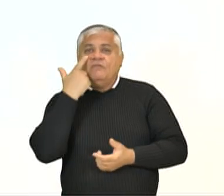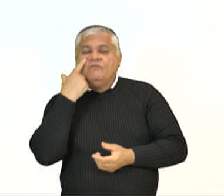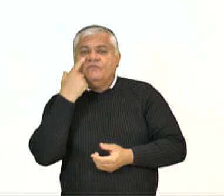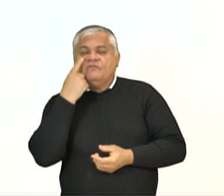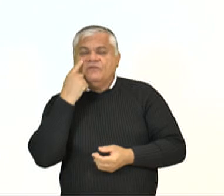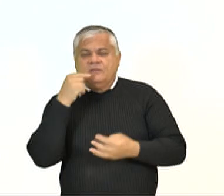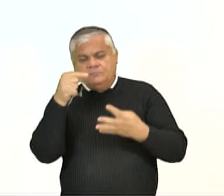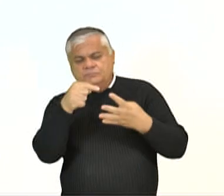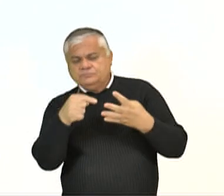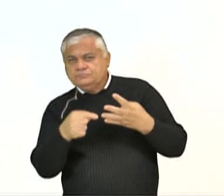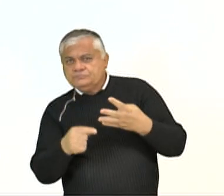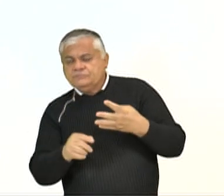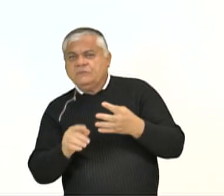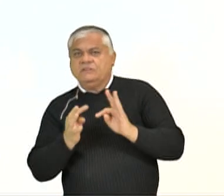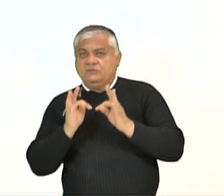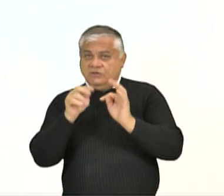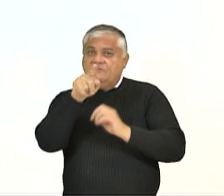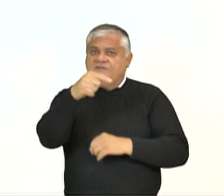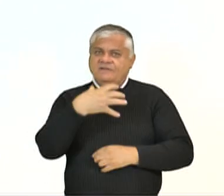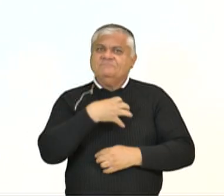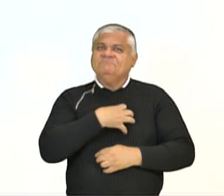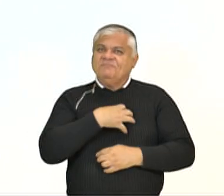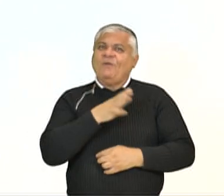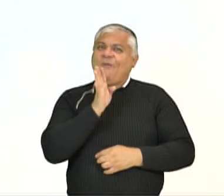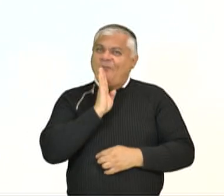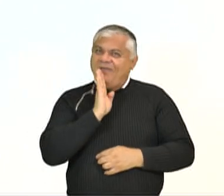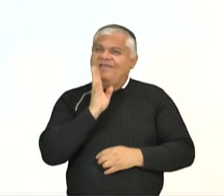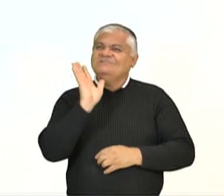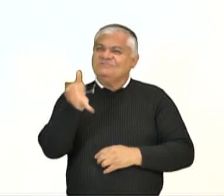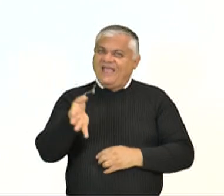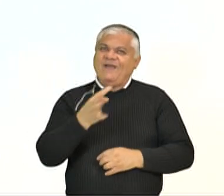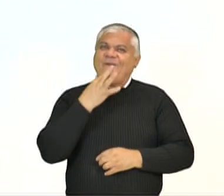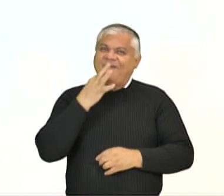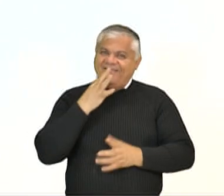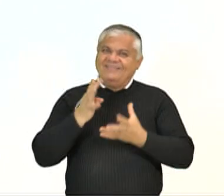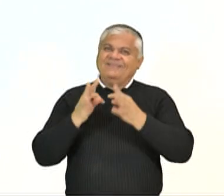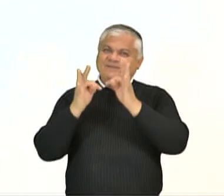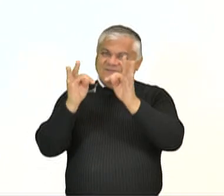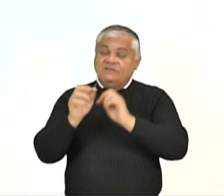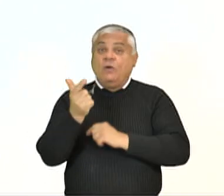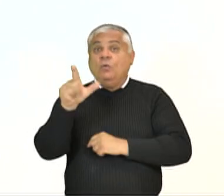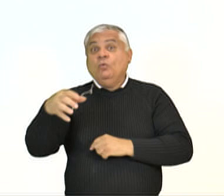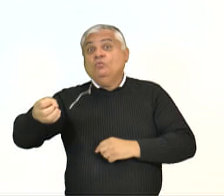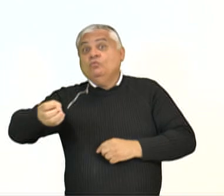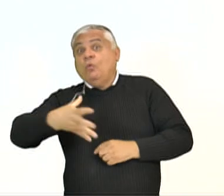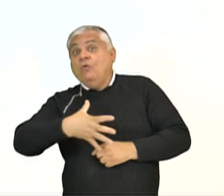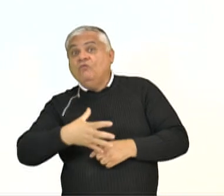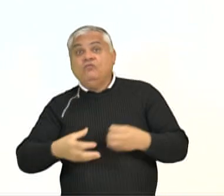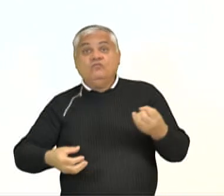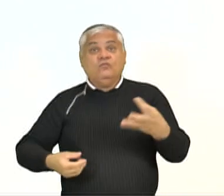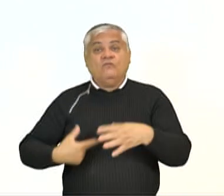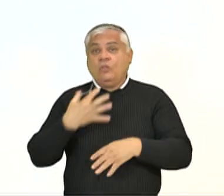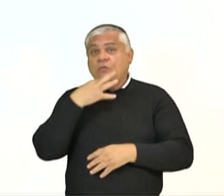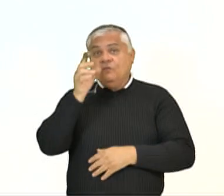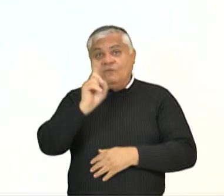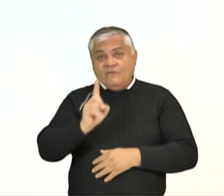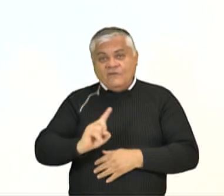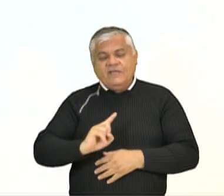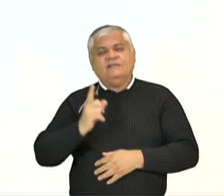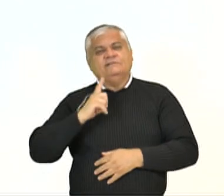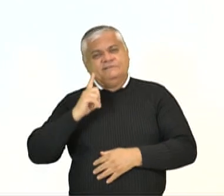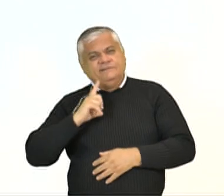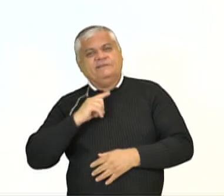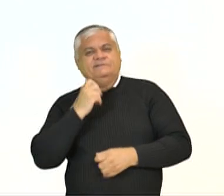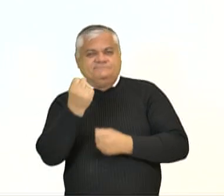tecnologias, vocês vão se identificar com algumas, com certeza que vocês conhecem, algumas talvez sejam desconhecidas e vocês vão conhecer a partir de